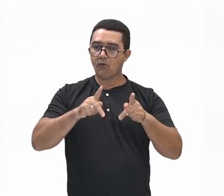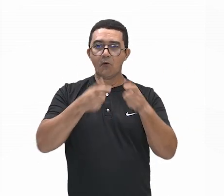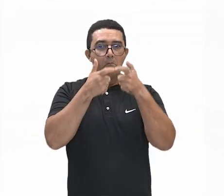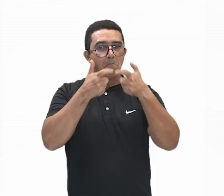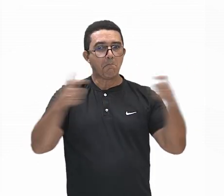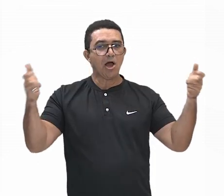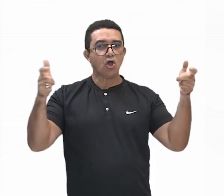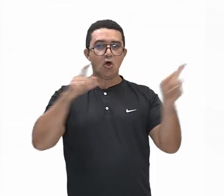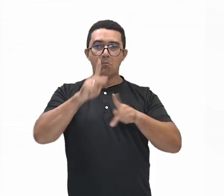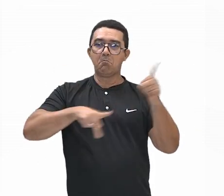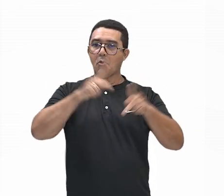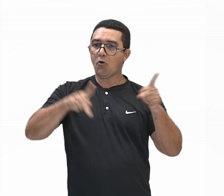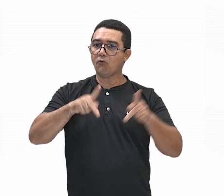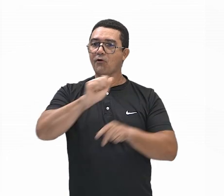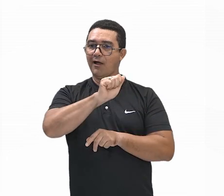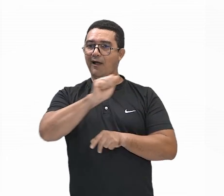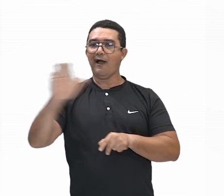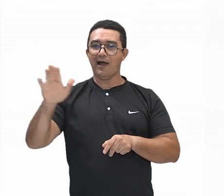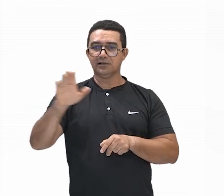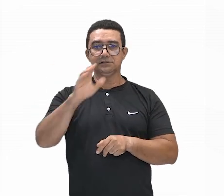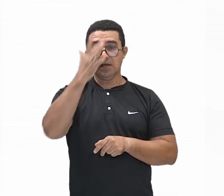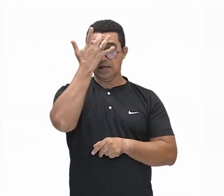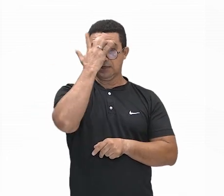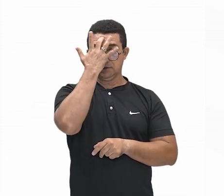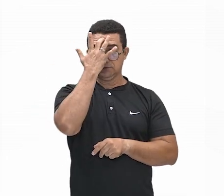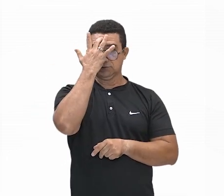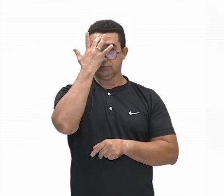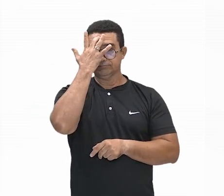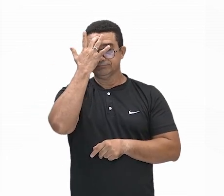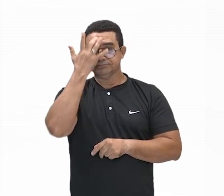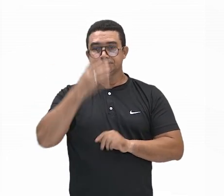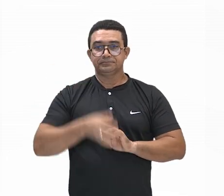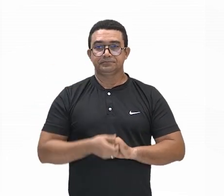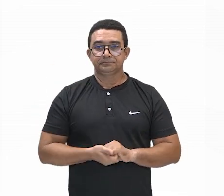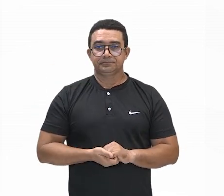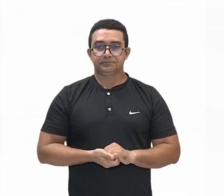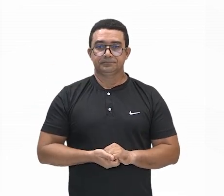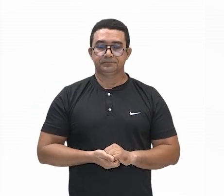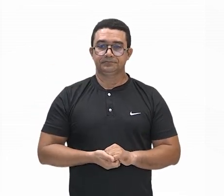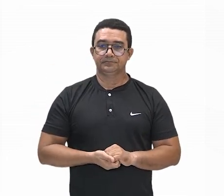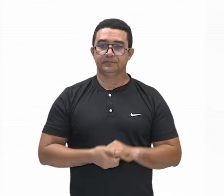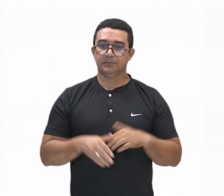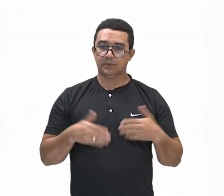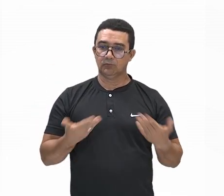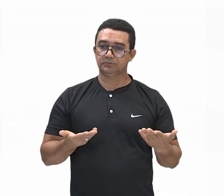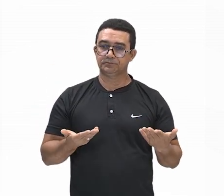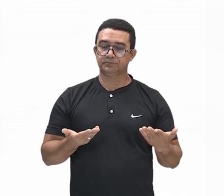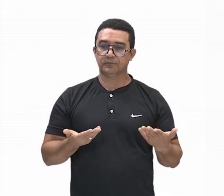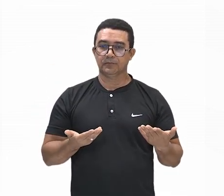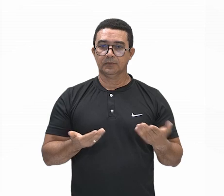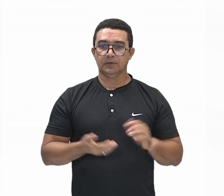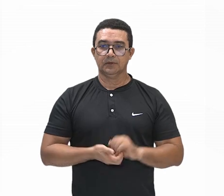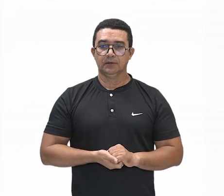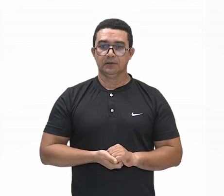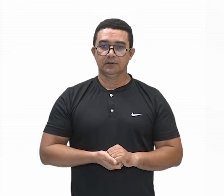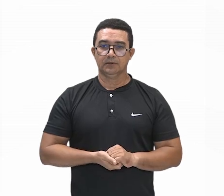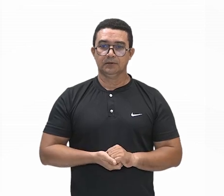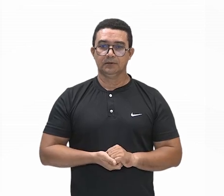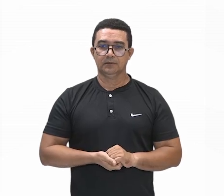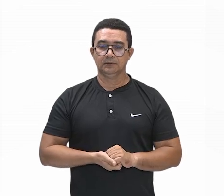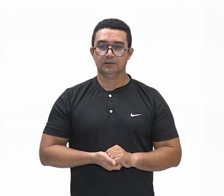maiores civilizações que surgiu ali naquela região da Índia e também